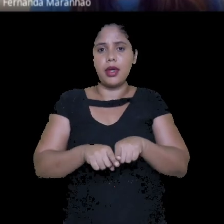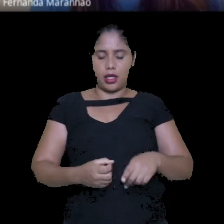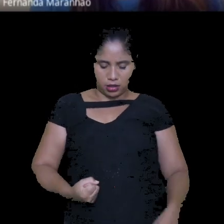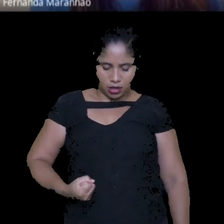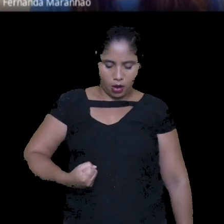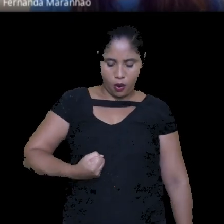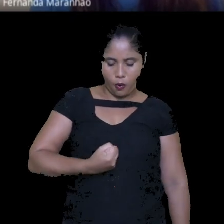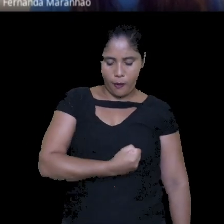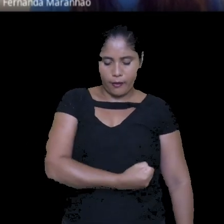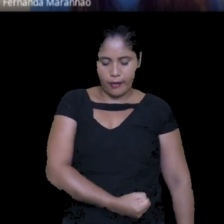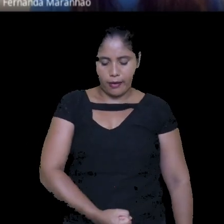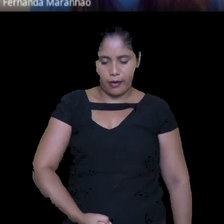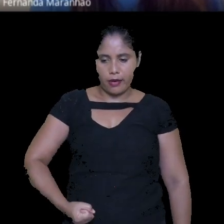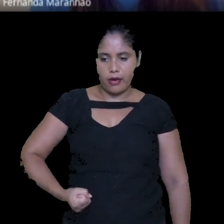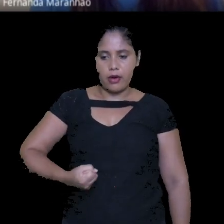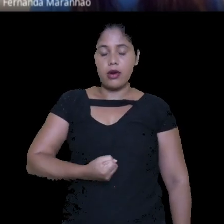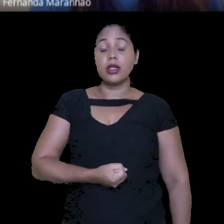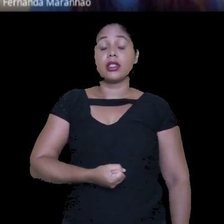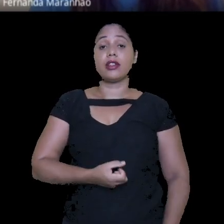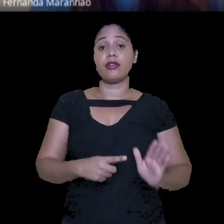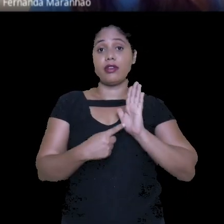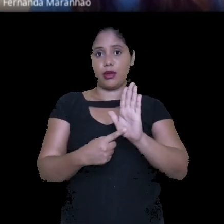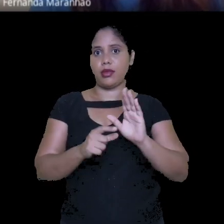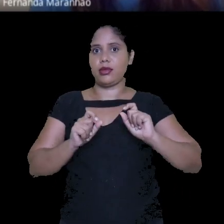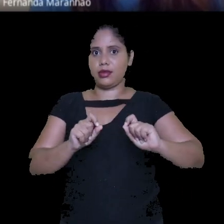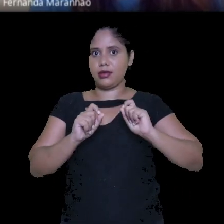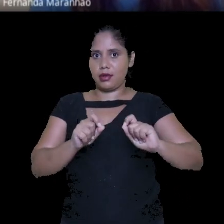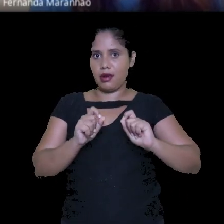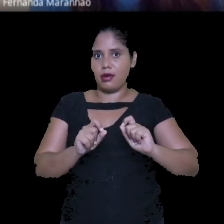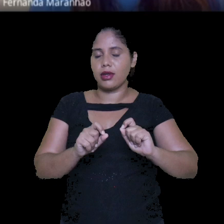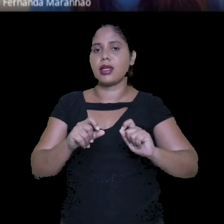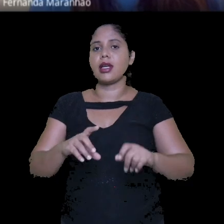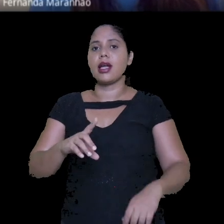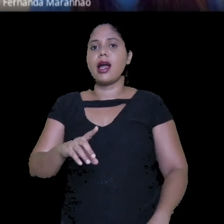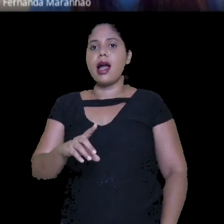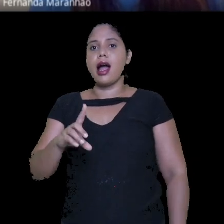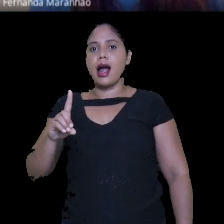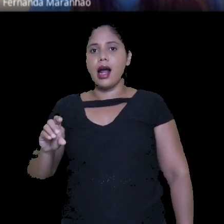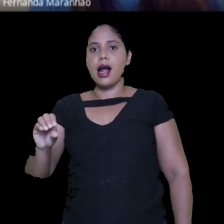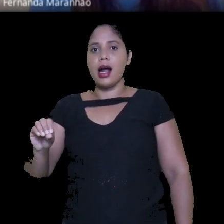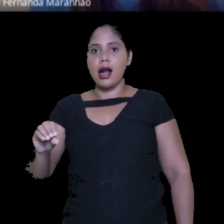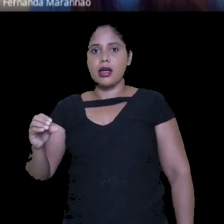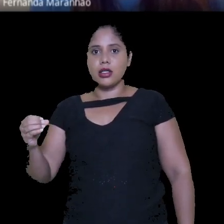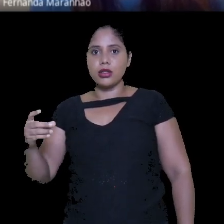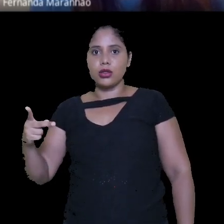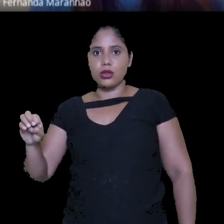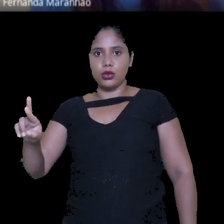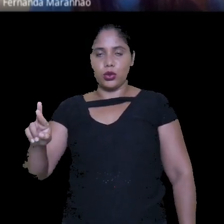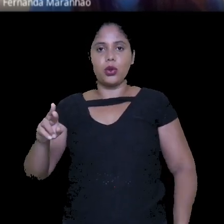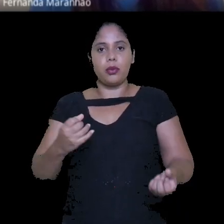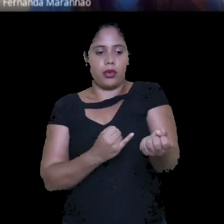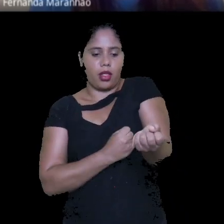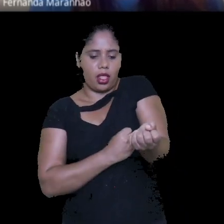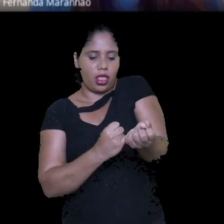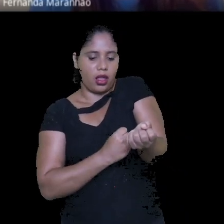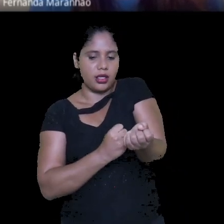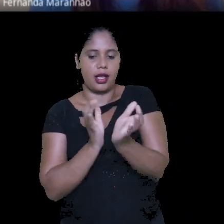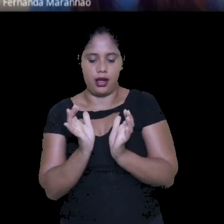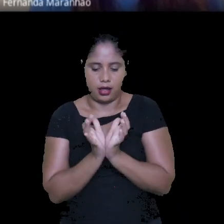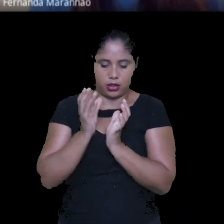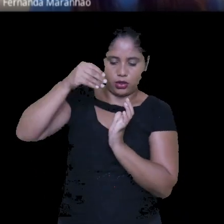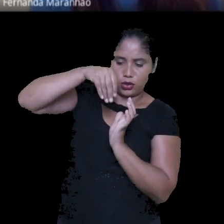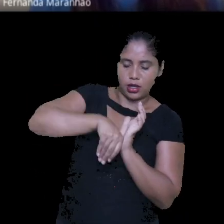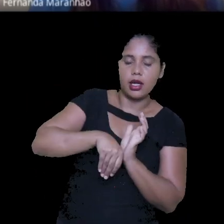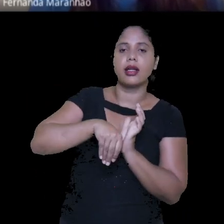100 mulheres. Esse dado é trazido para o Brasil de um estudo multicêntrico